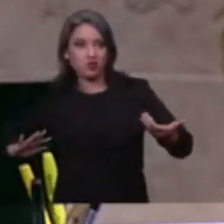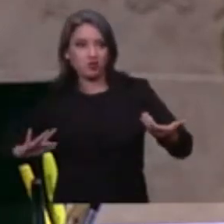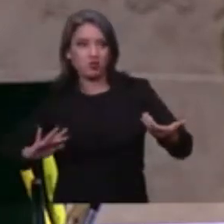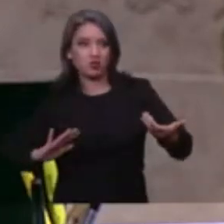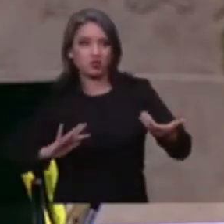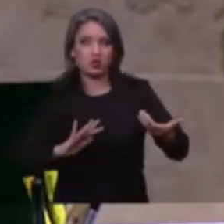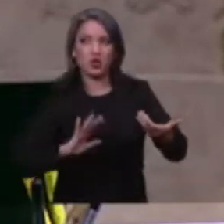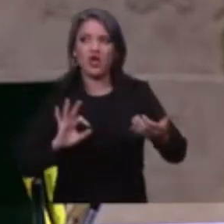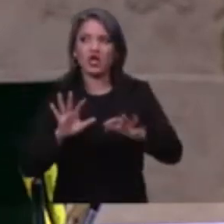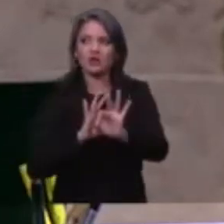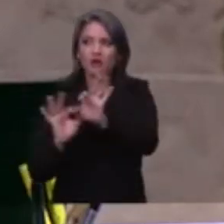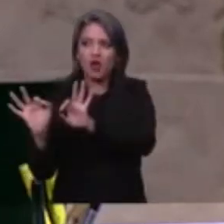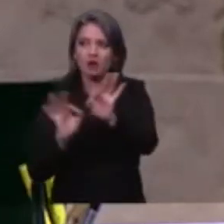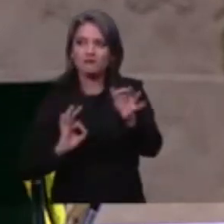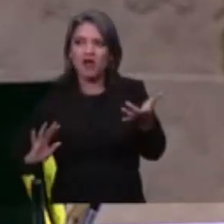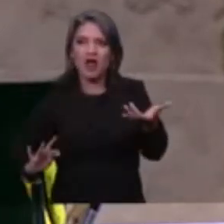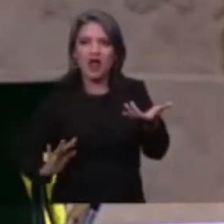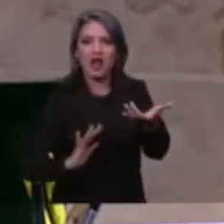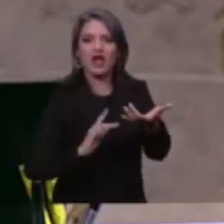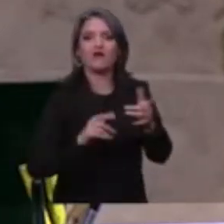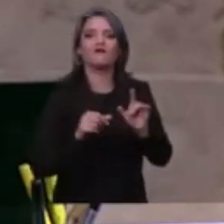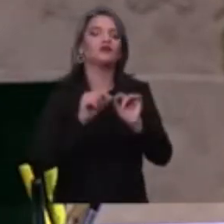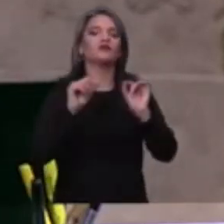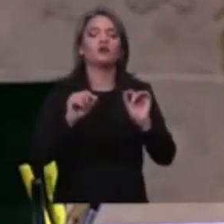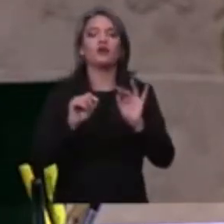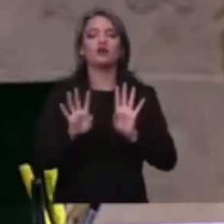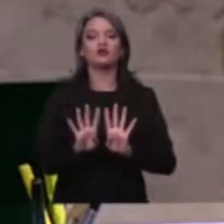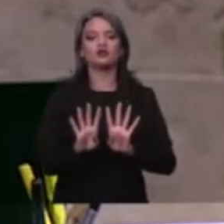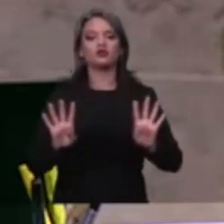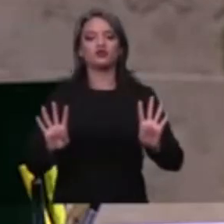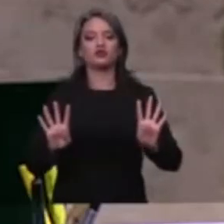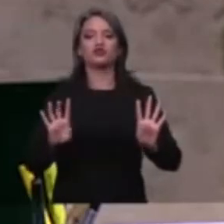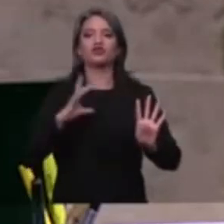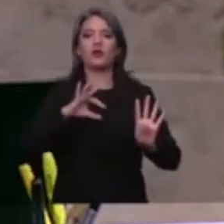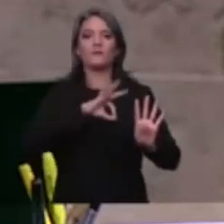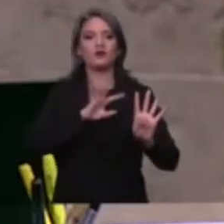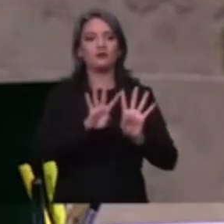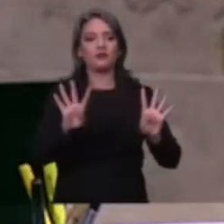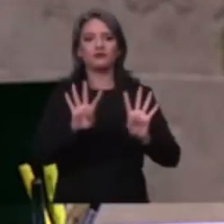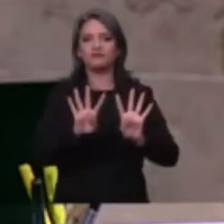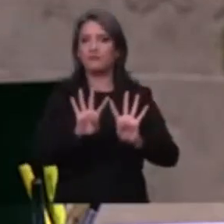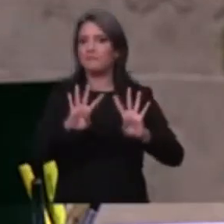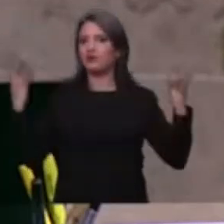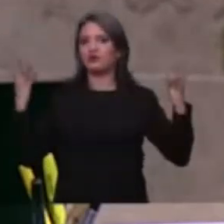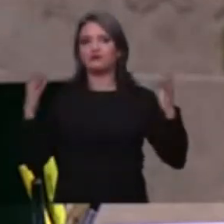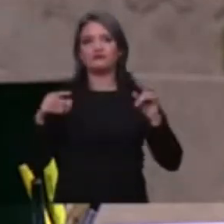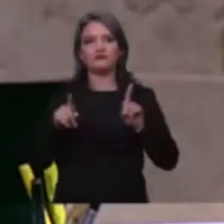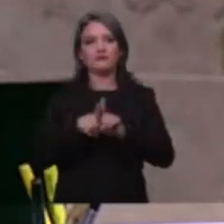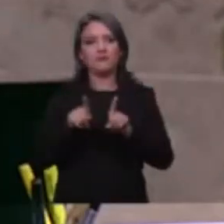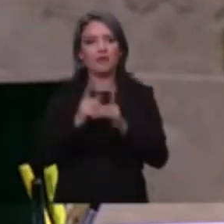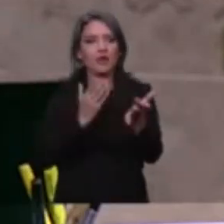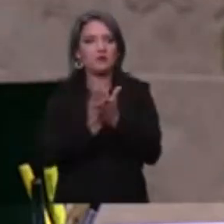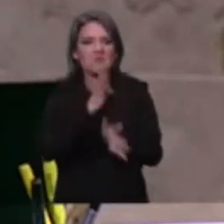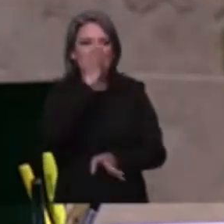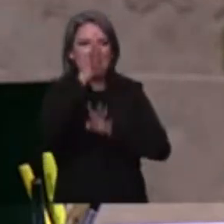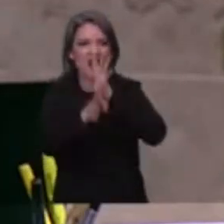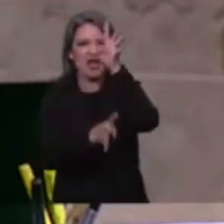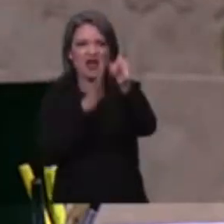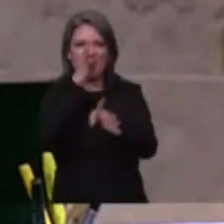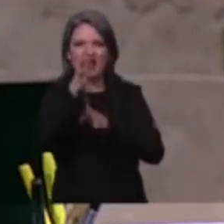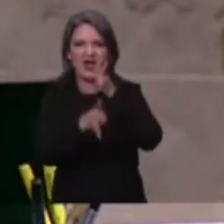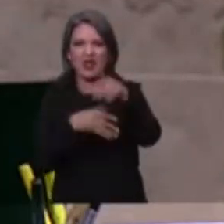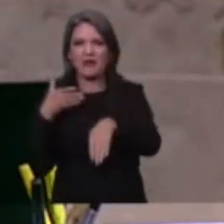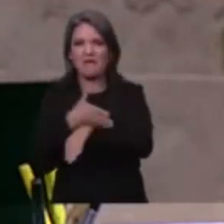coordenada e estruturada, rompeu a tênue barreira de contenção policial e se iniciaram as invasões aos prédios